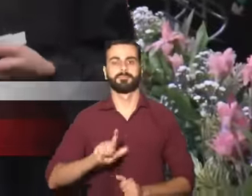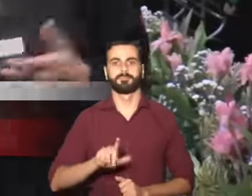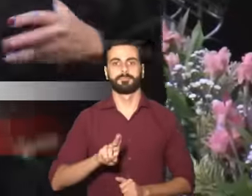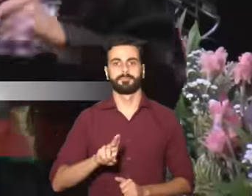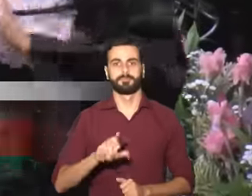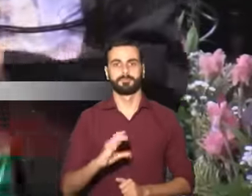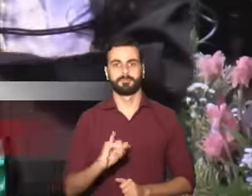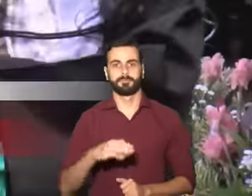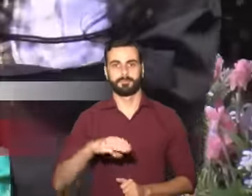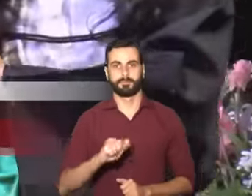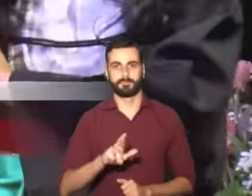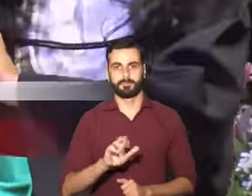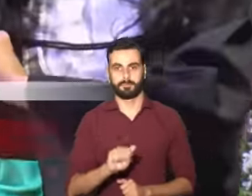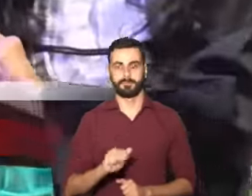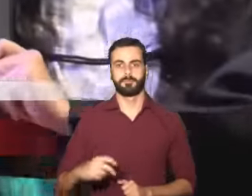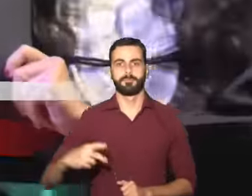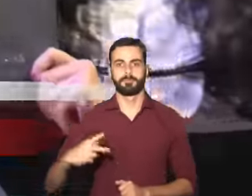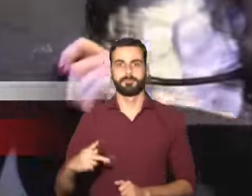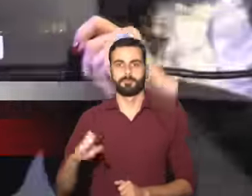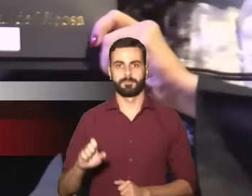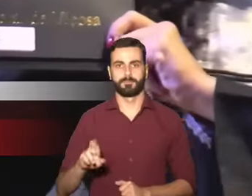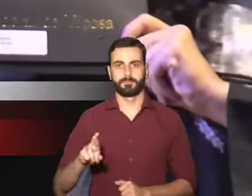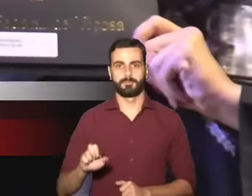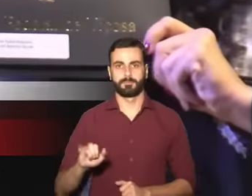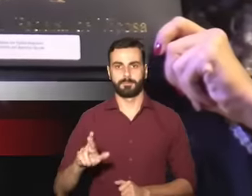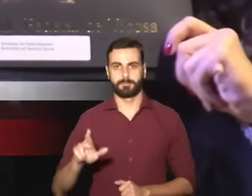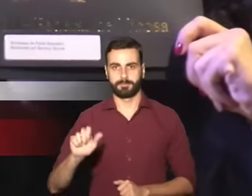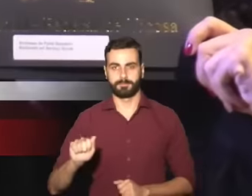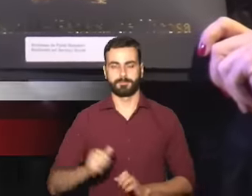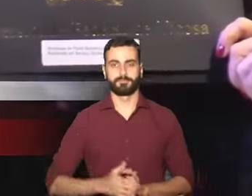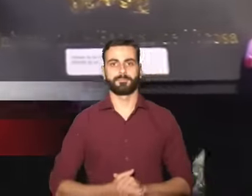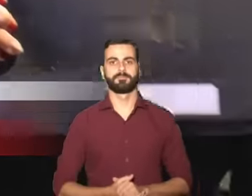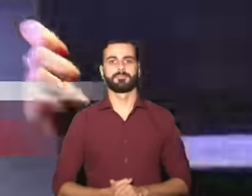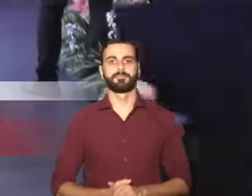Lucimara Maria Pereira.